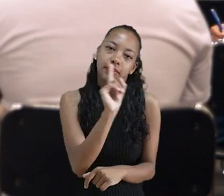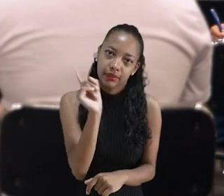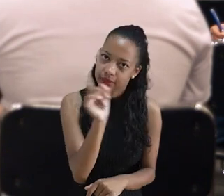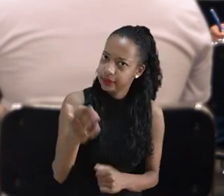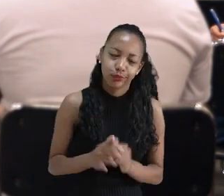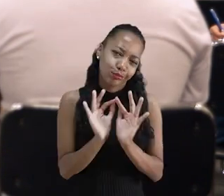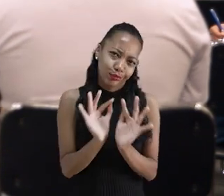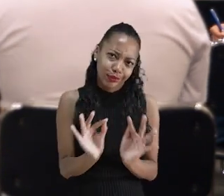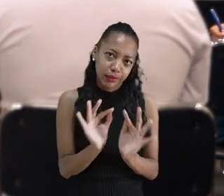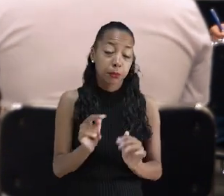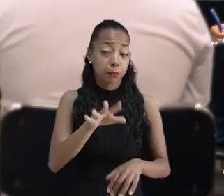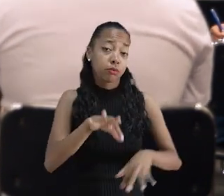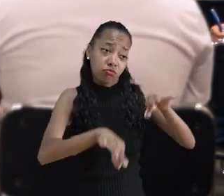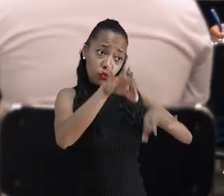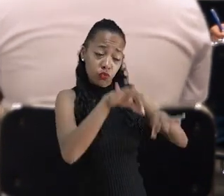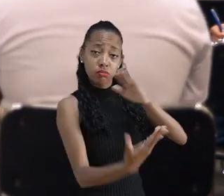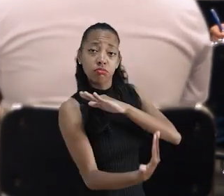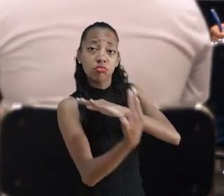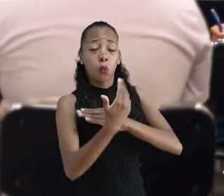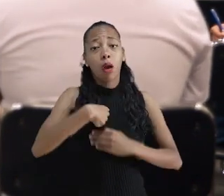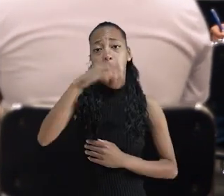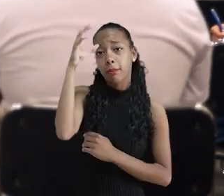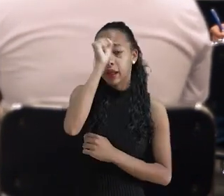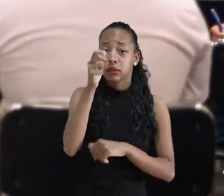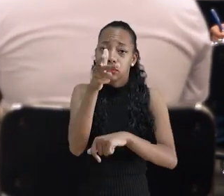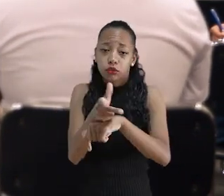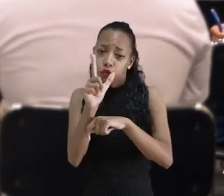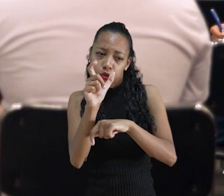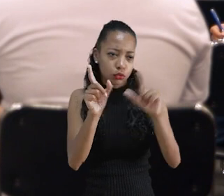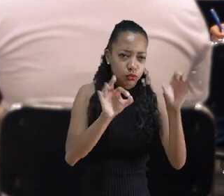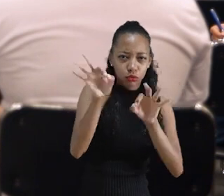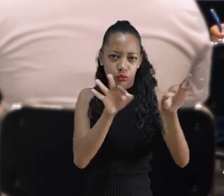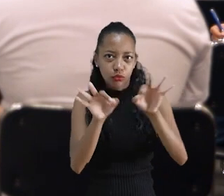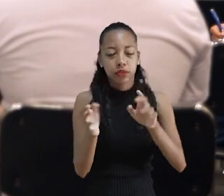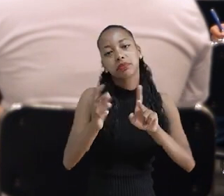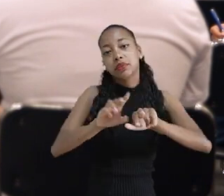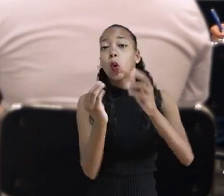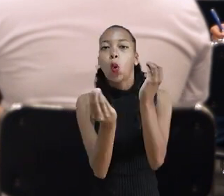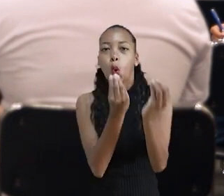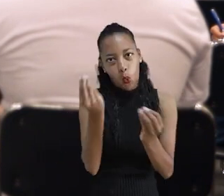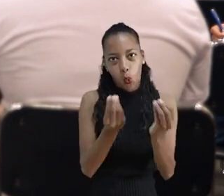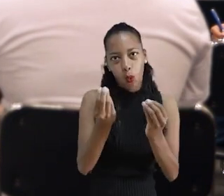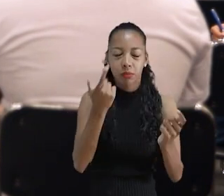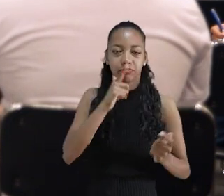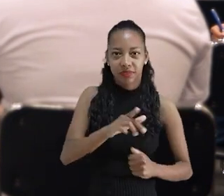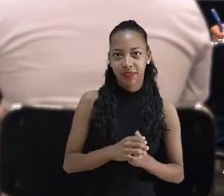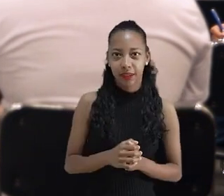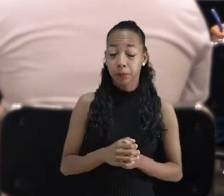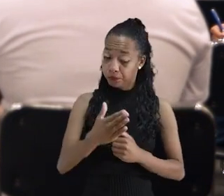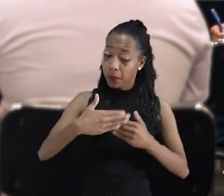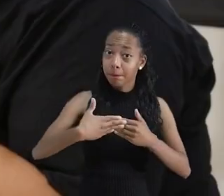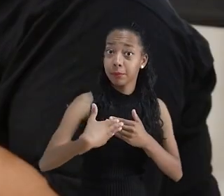tinha que saber operar para poder se virar e nessa caminhada hoje nós estamos aí eh às